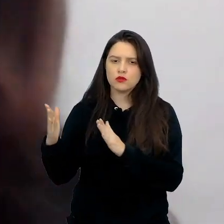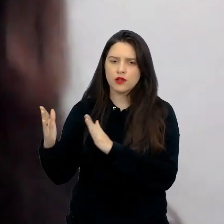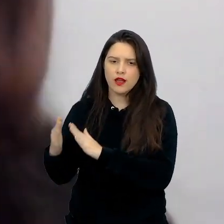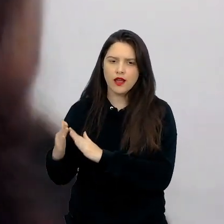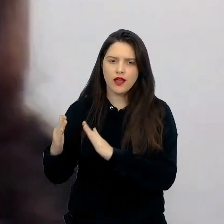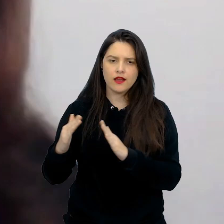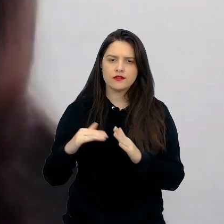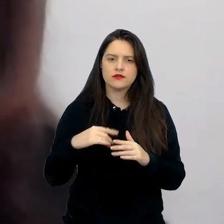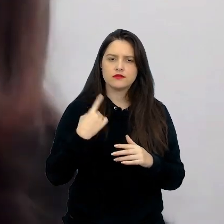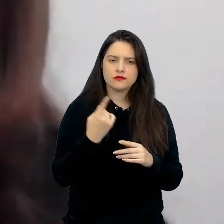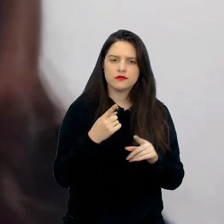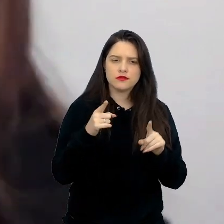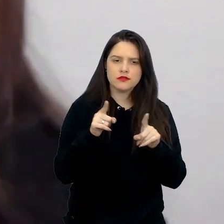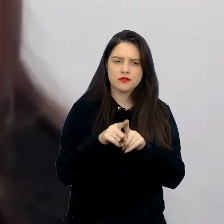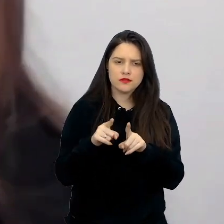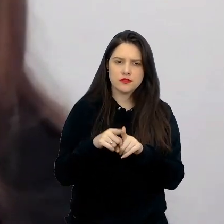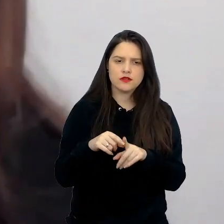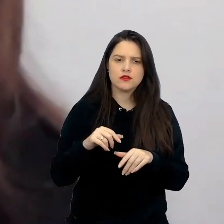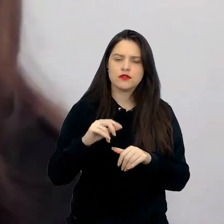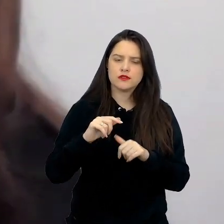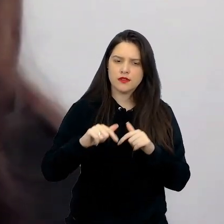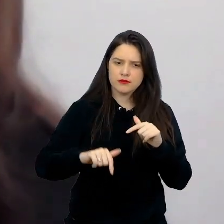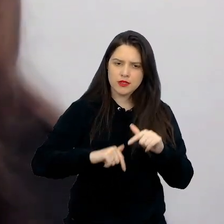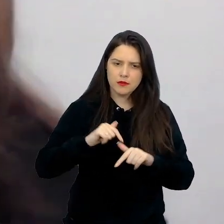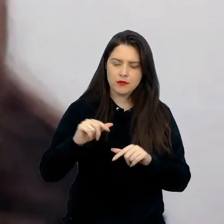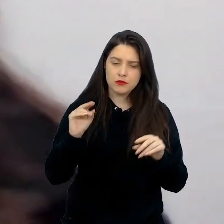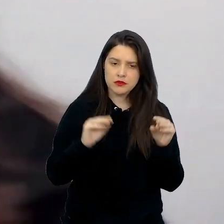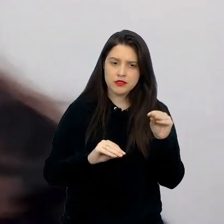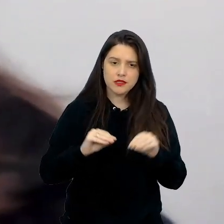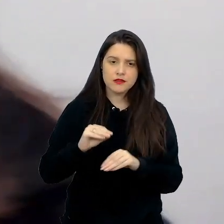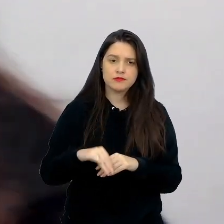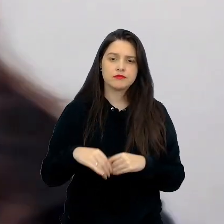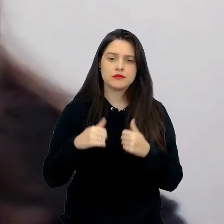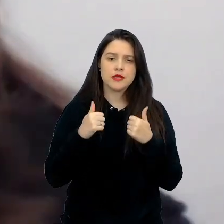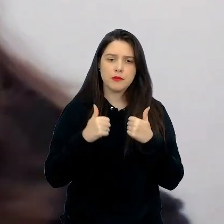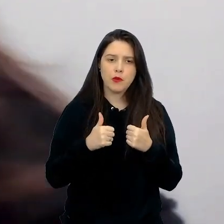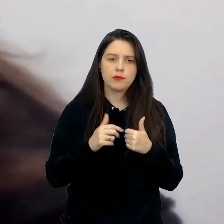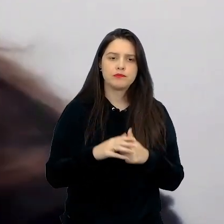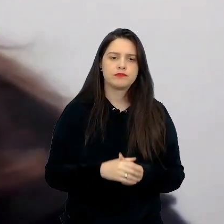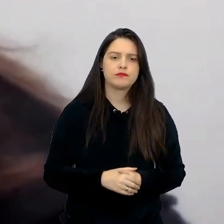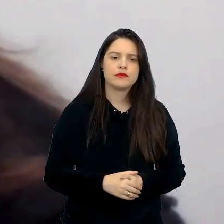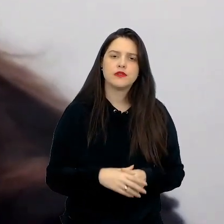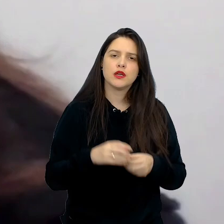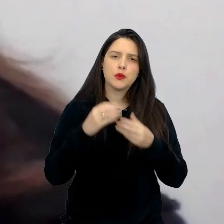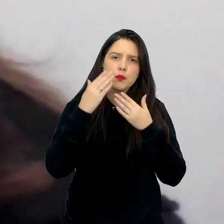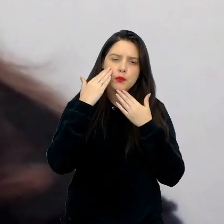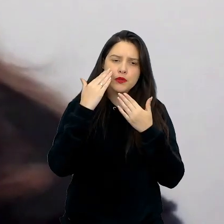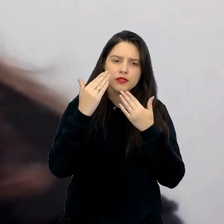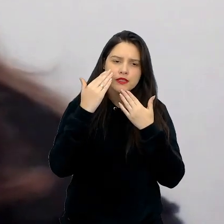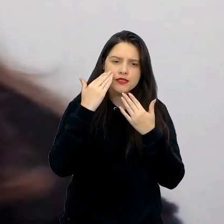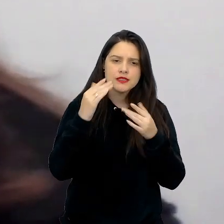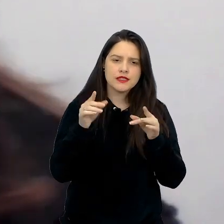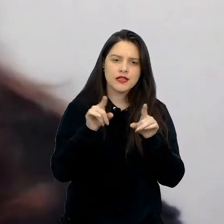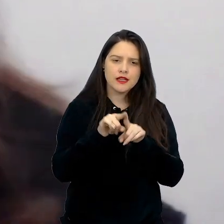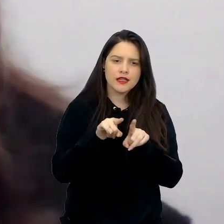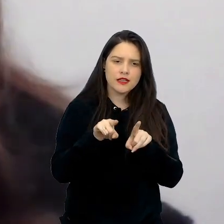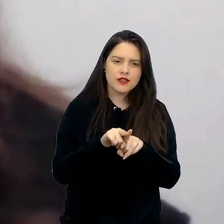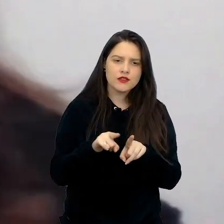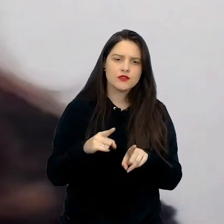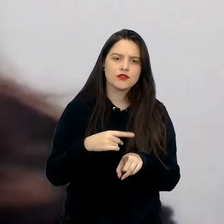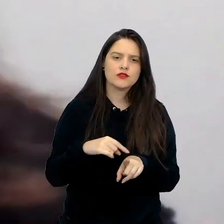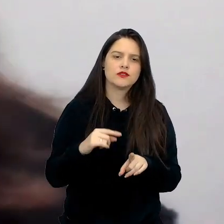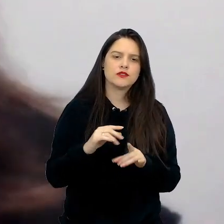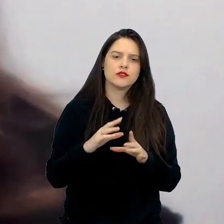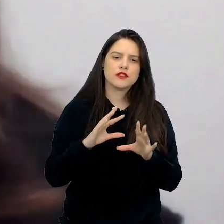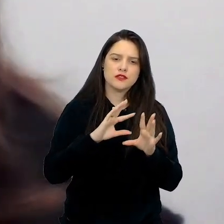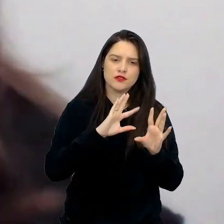lendo o material, elaborando as suas aulas, tá bom? E muito agradecida também, né, gente, a todo